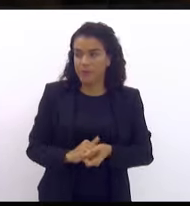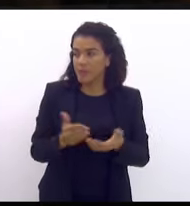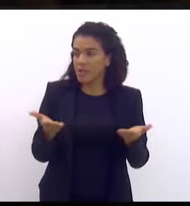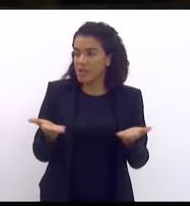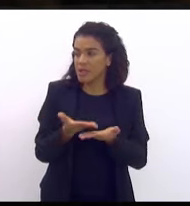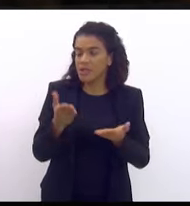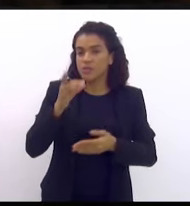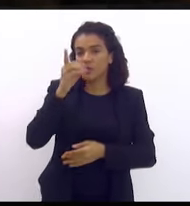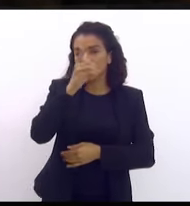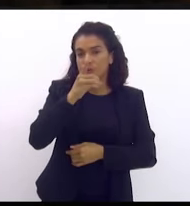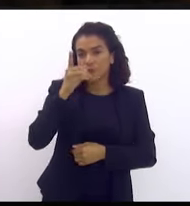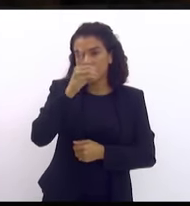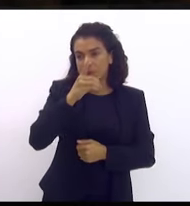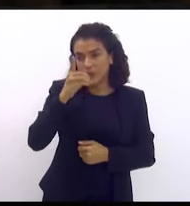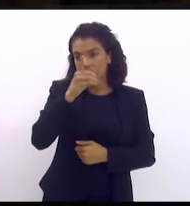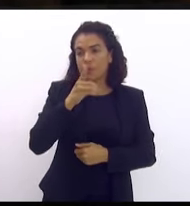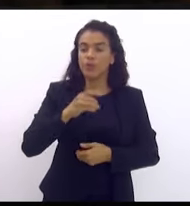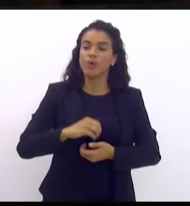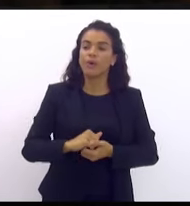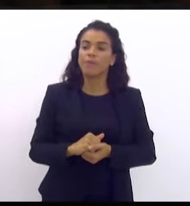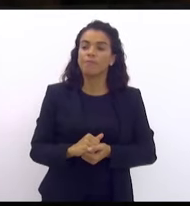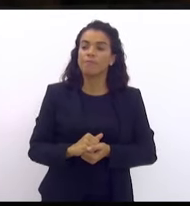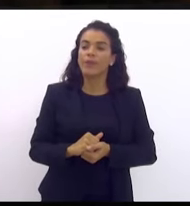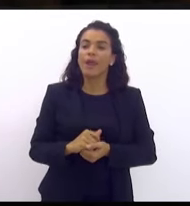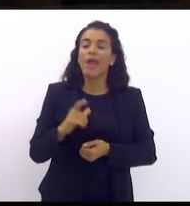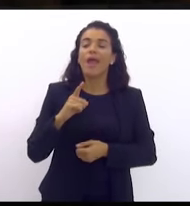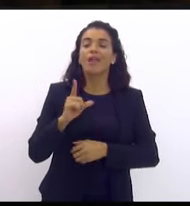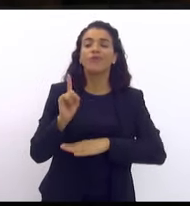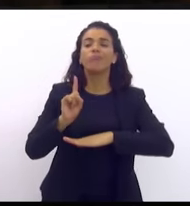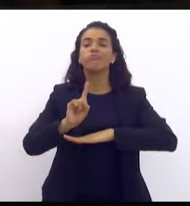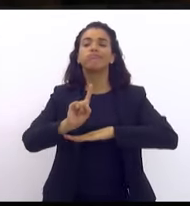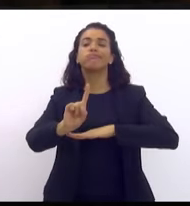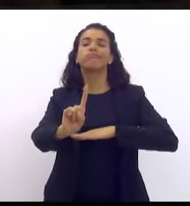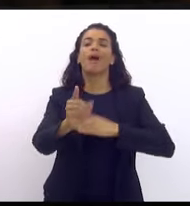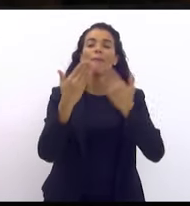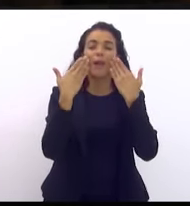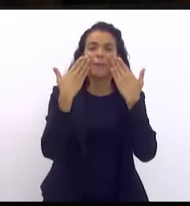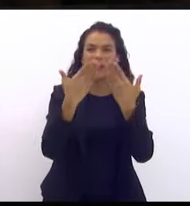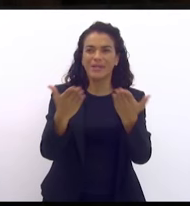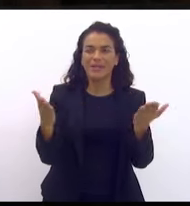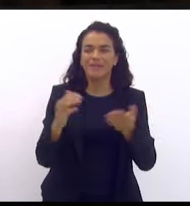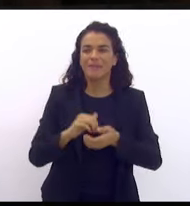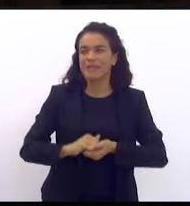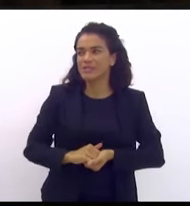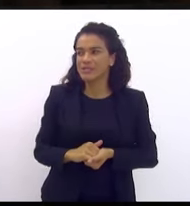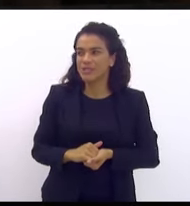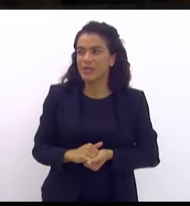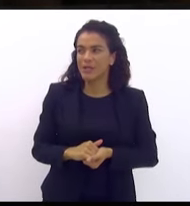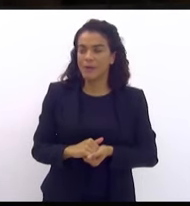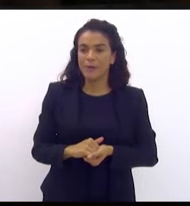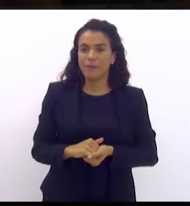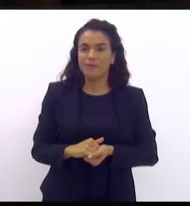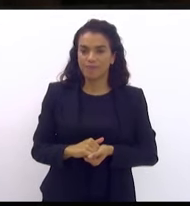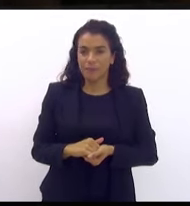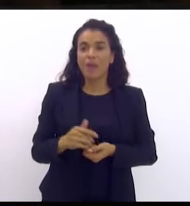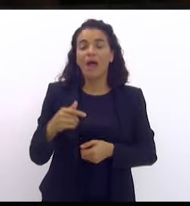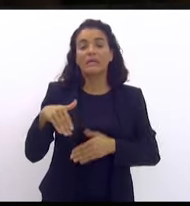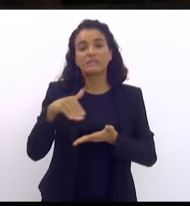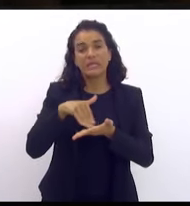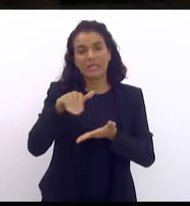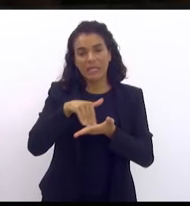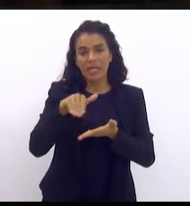domingo que passou, porém, deixou a cadeia pela porta da frente. A SEAP, Secretaria de